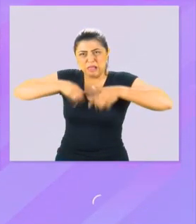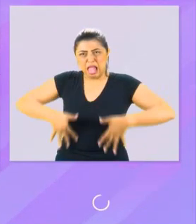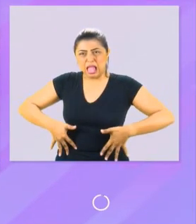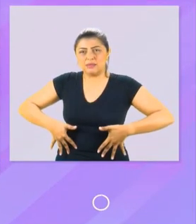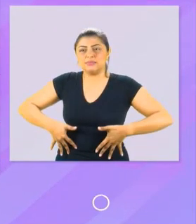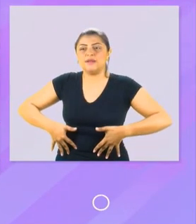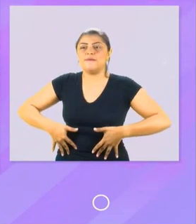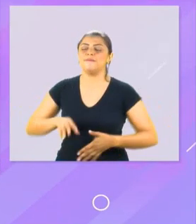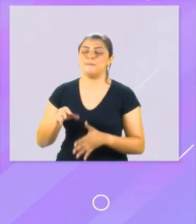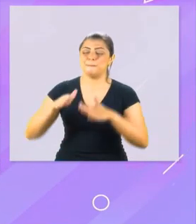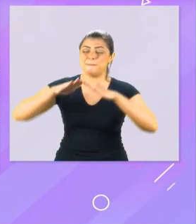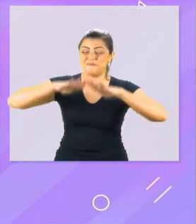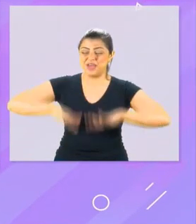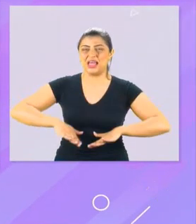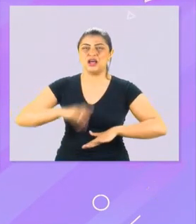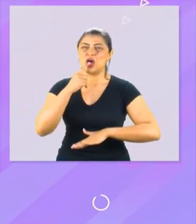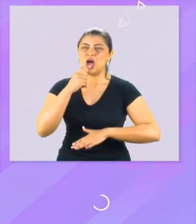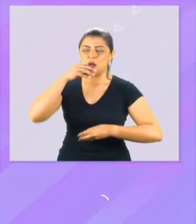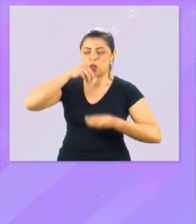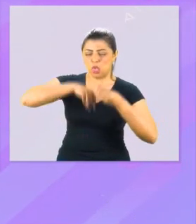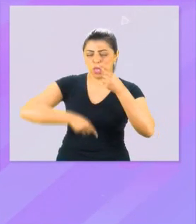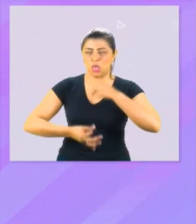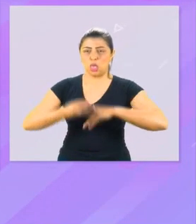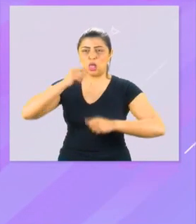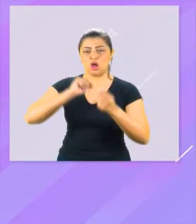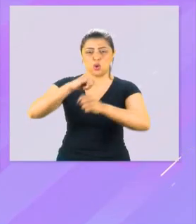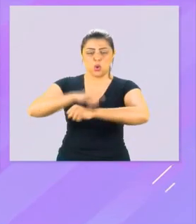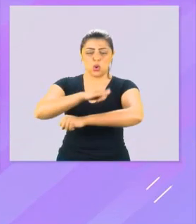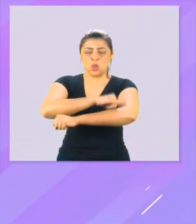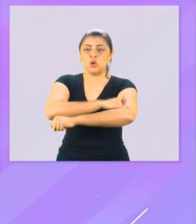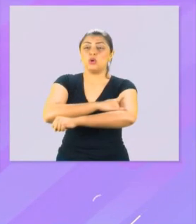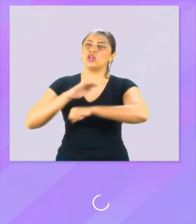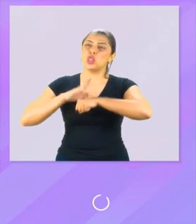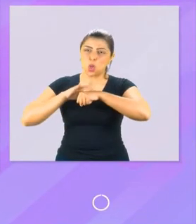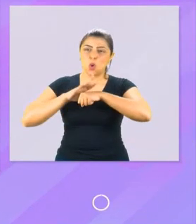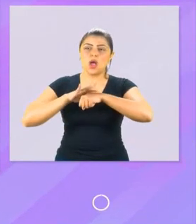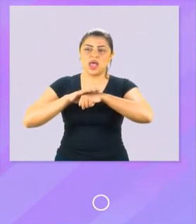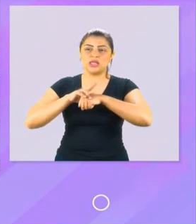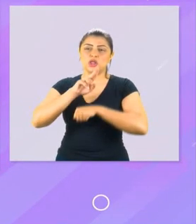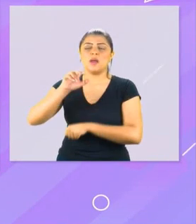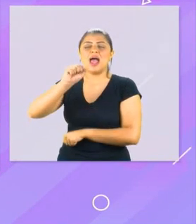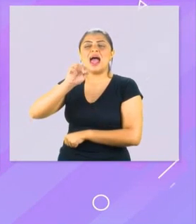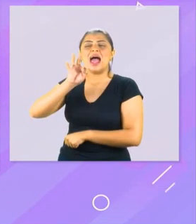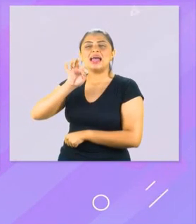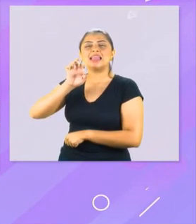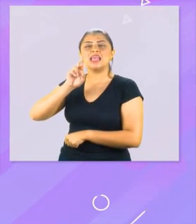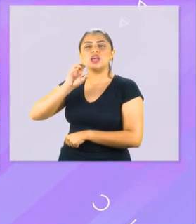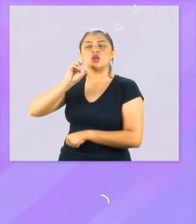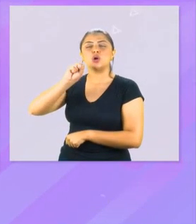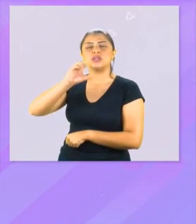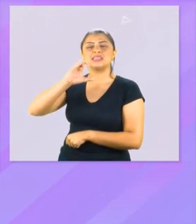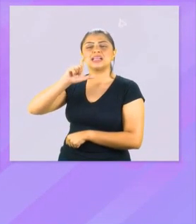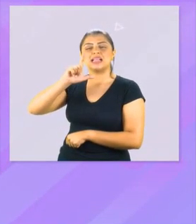em excesso, ele tende a se depositar nos vasos, formando as placas de gordura e dando origem a uma doença